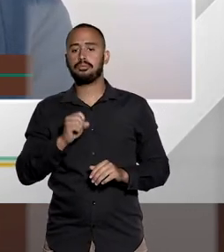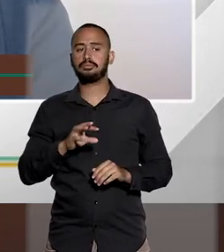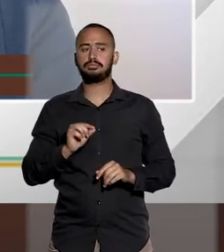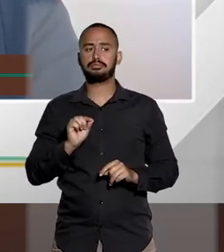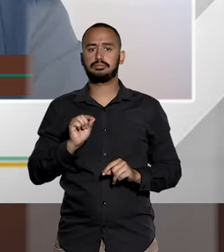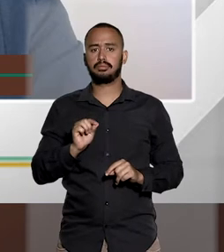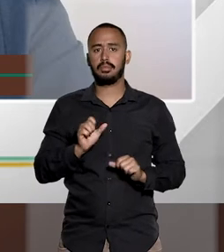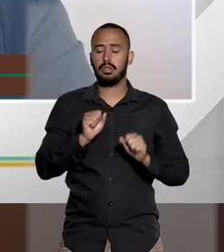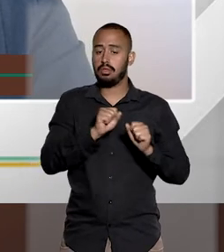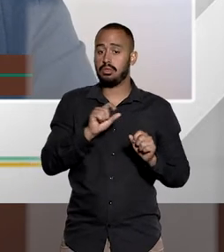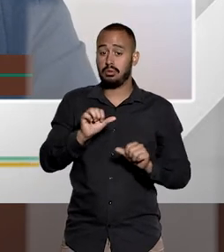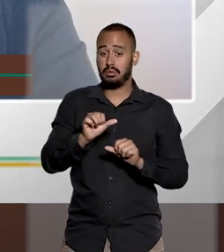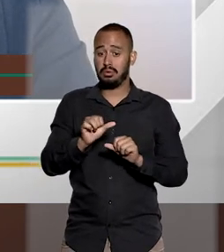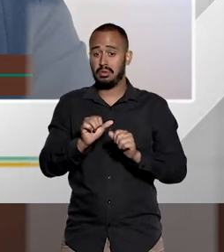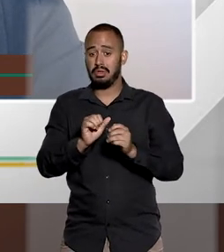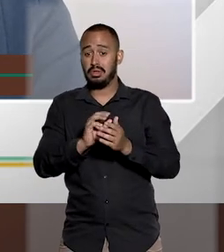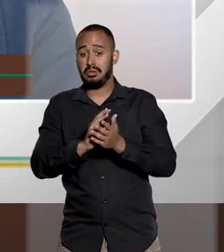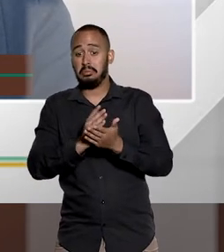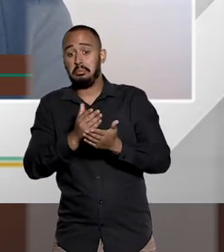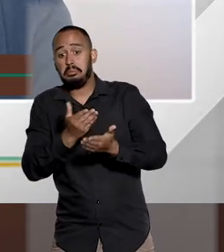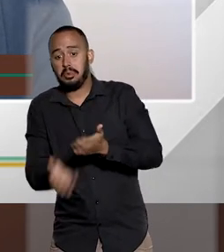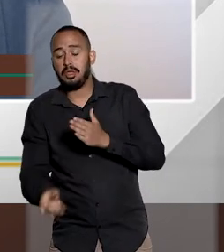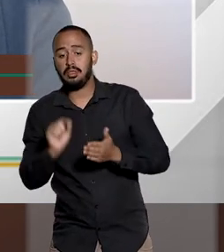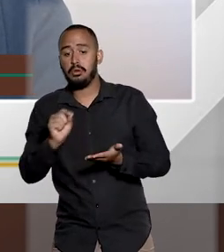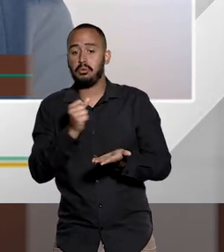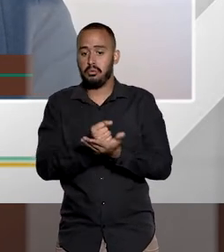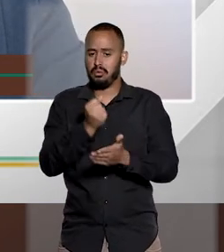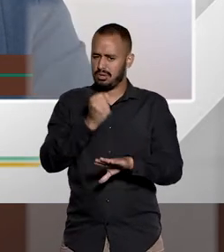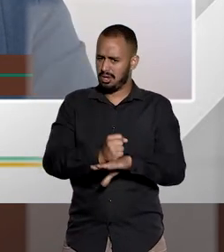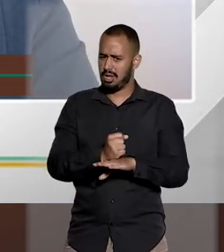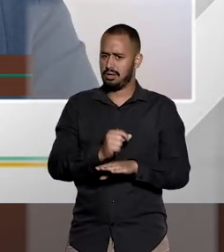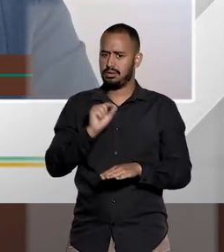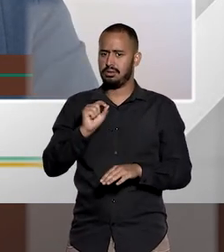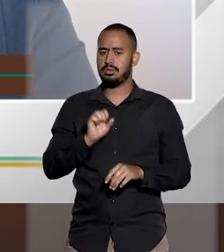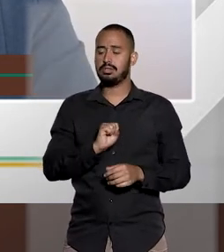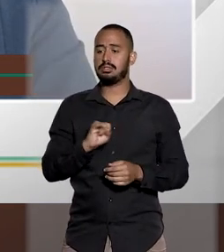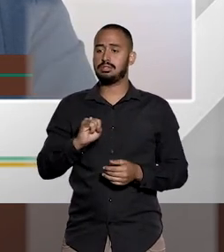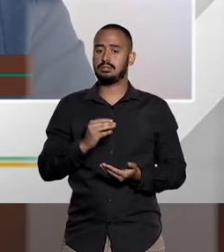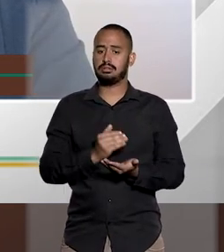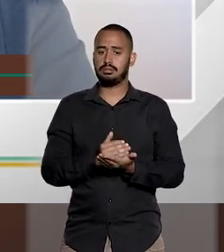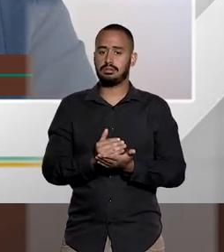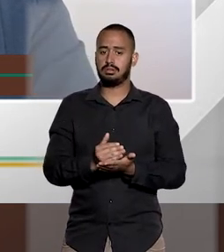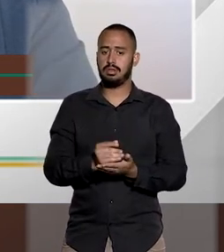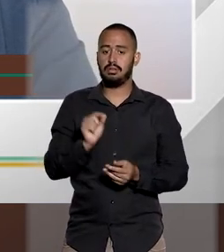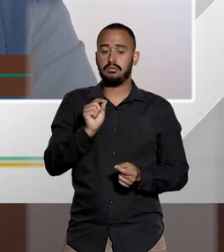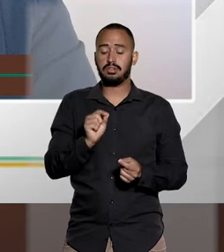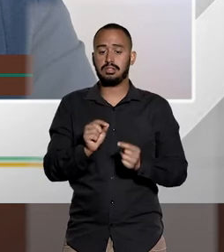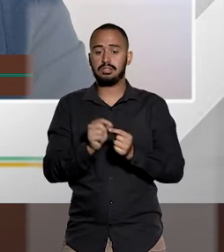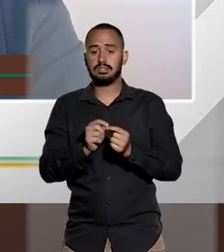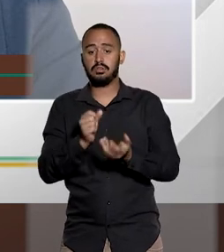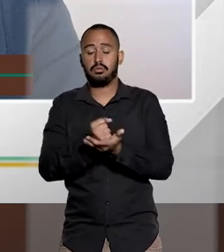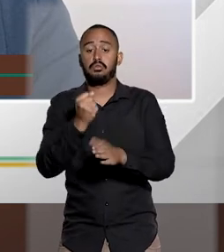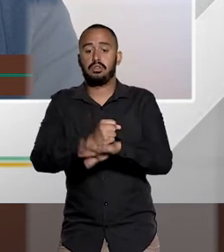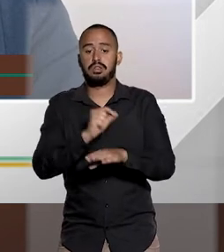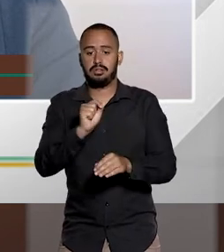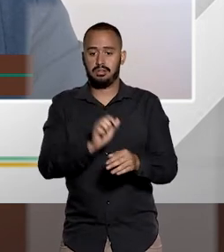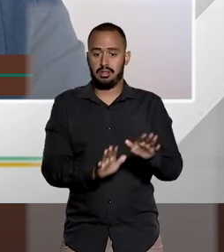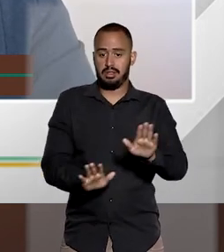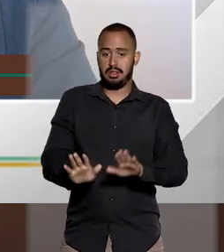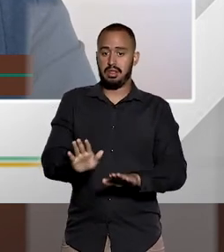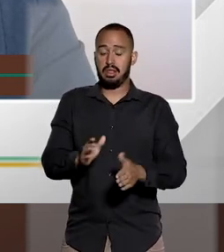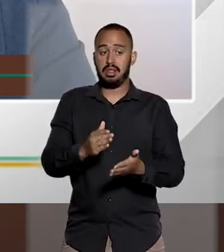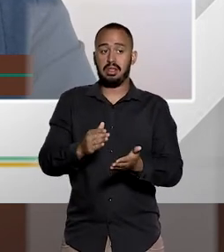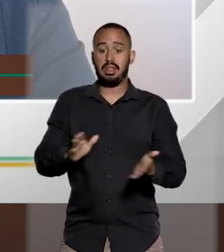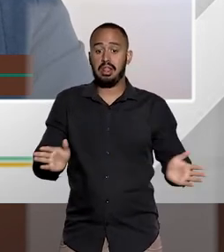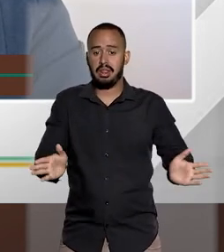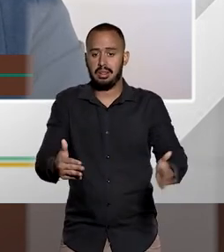desnaturar o próprio contrato administrativo. Ora, porque a licitação foi celebrada, por exemplo, para limpeza e eventualmente não pode